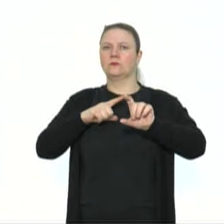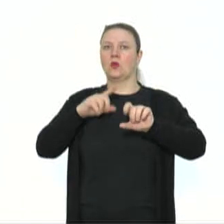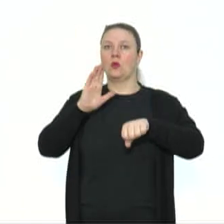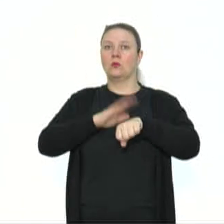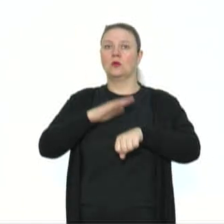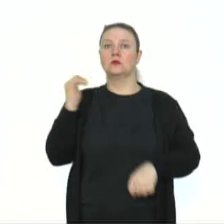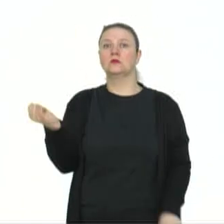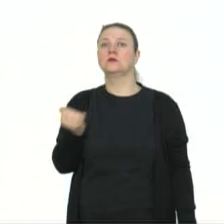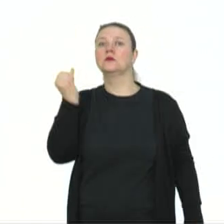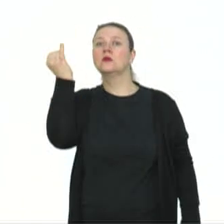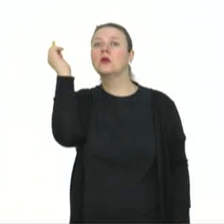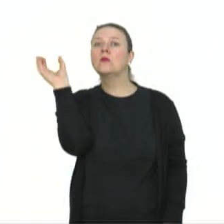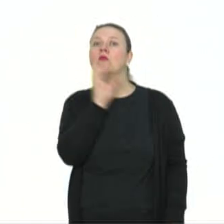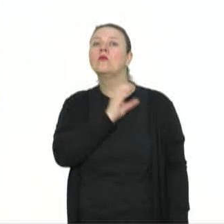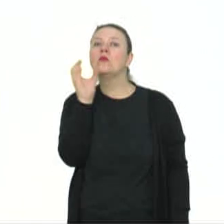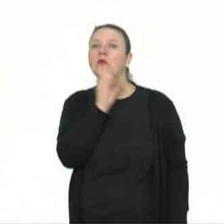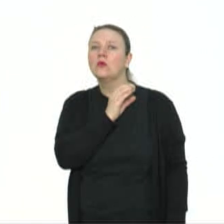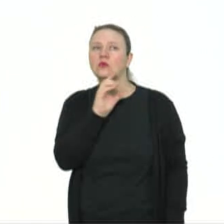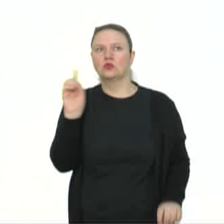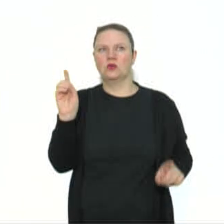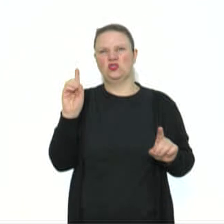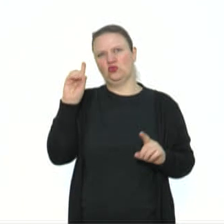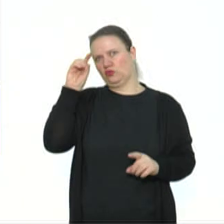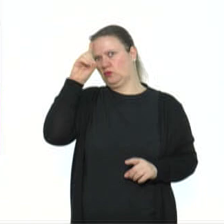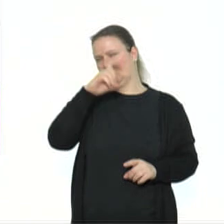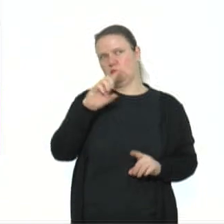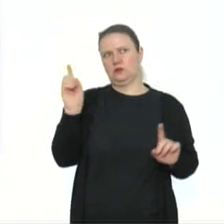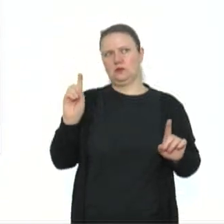velocidade e não a dificuldade. Então nessa imagem